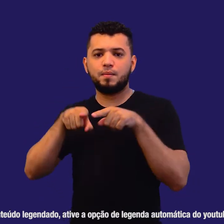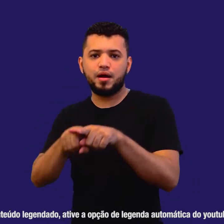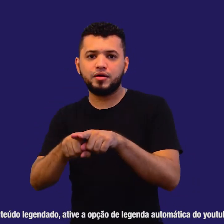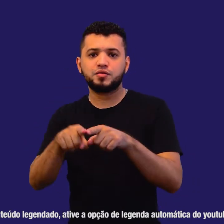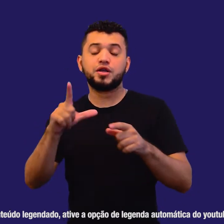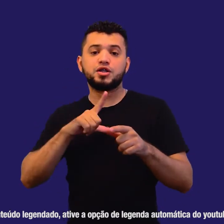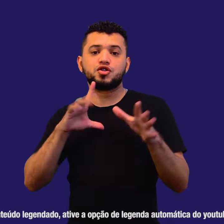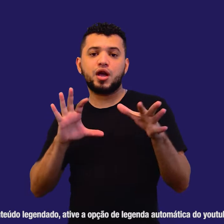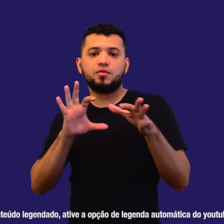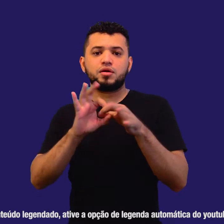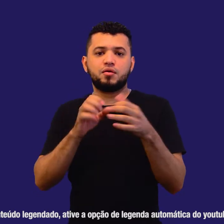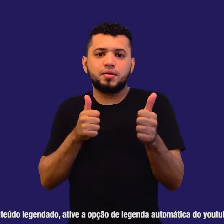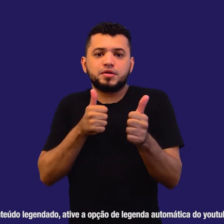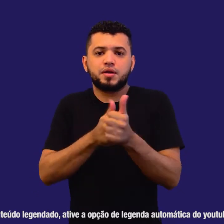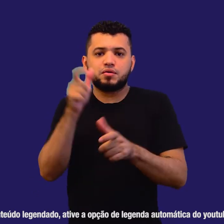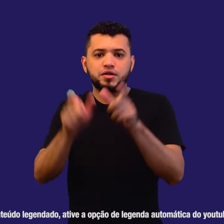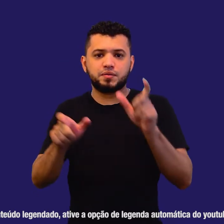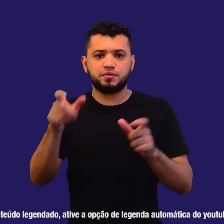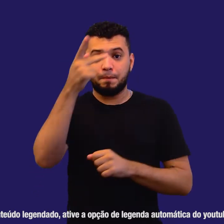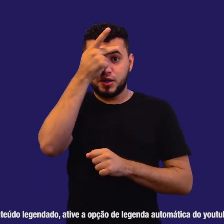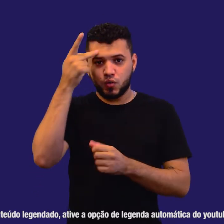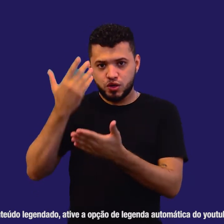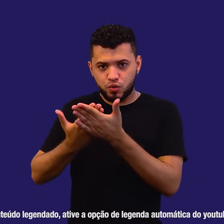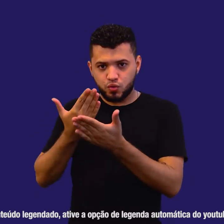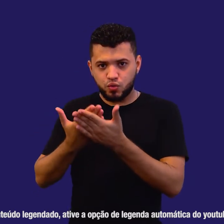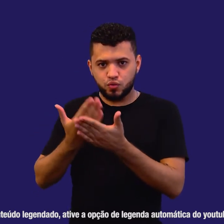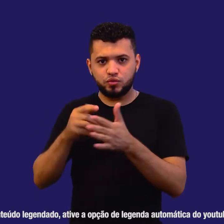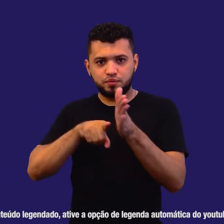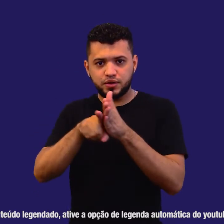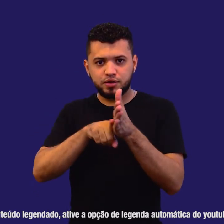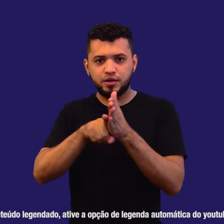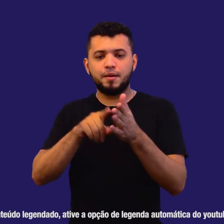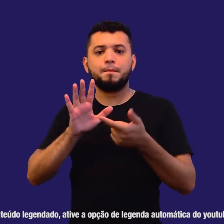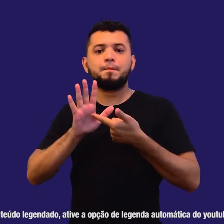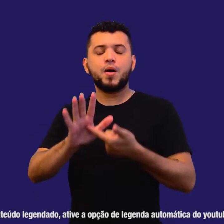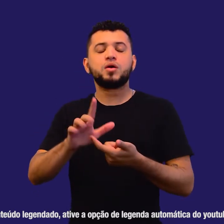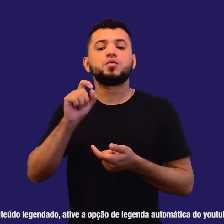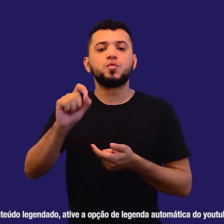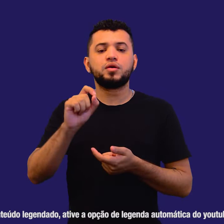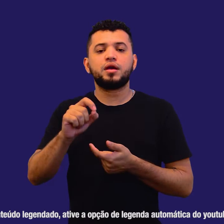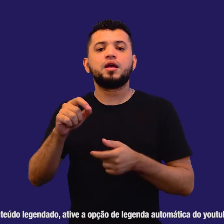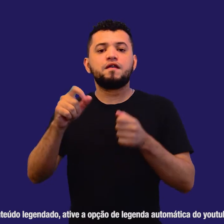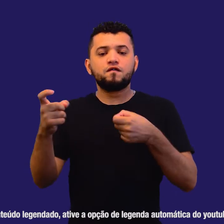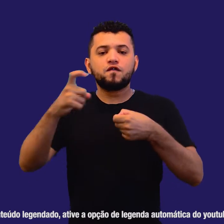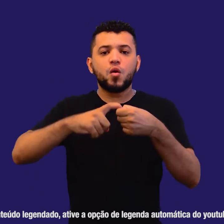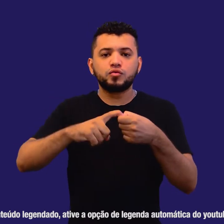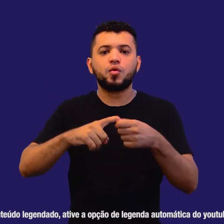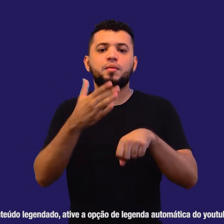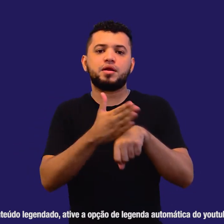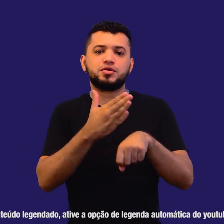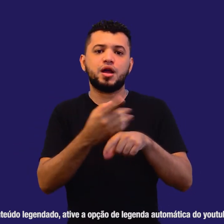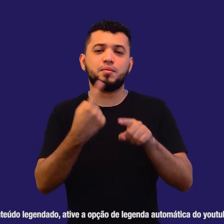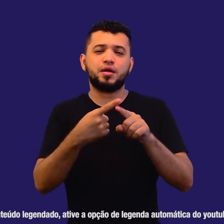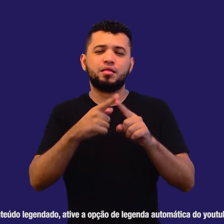entre as pessoas. Então, os estudiosos apontam que essa prática ela volta a ser pensada e exercida em